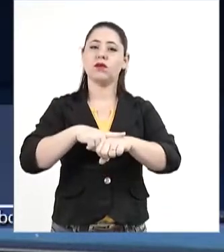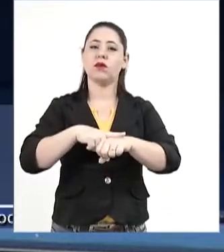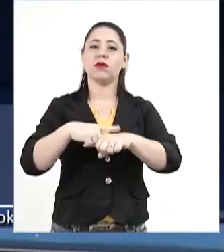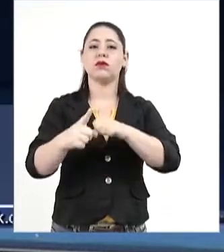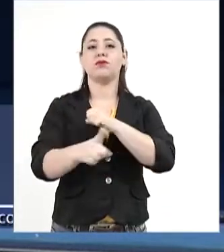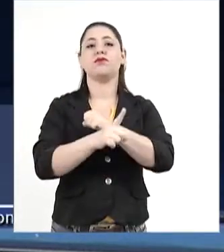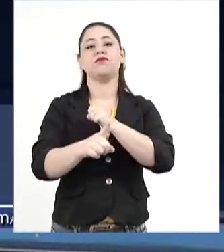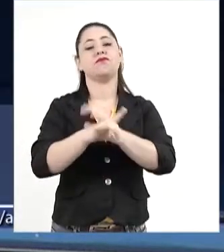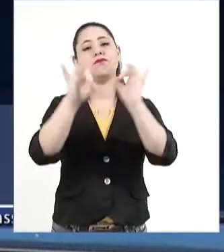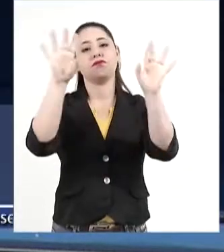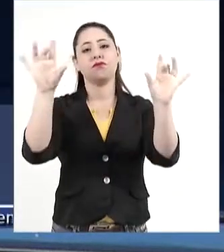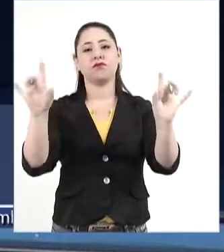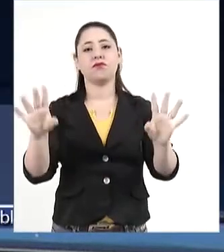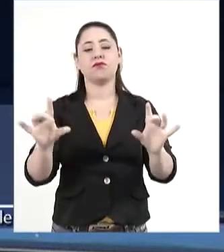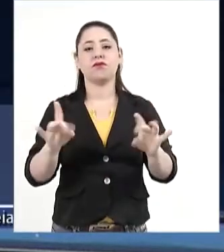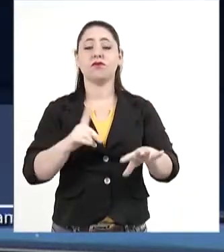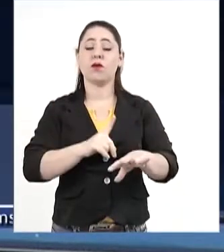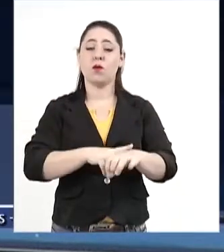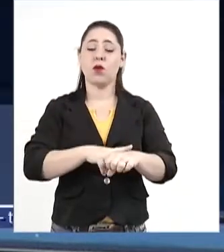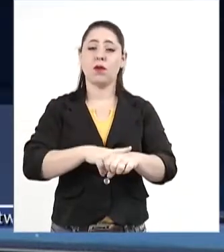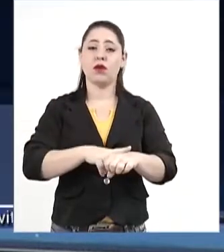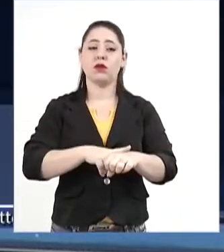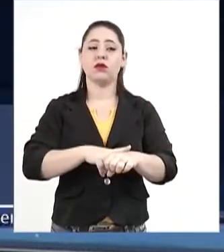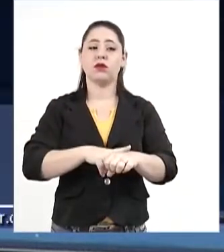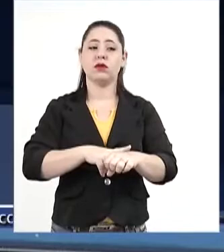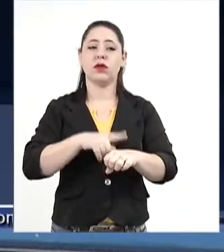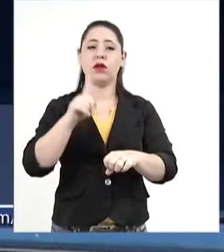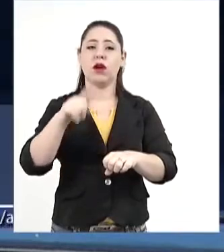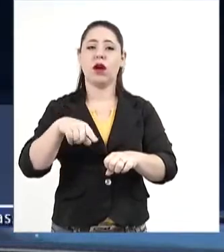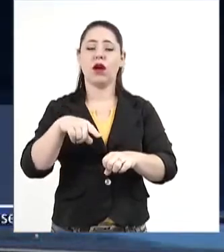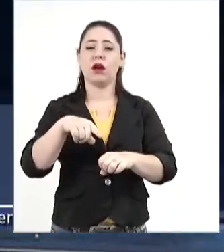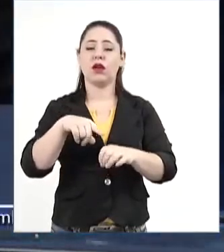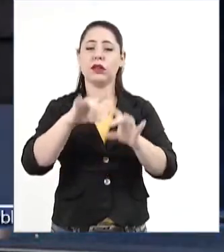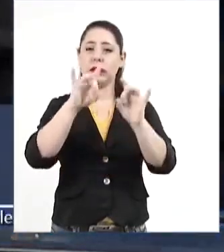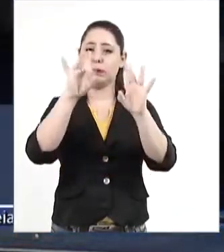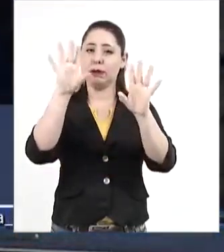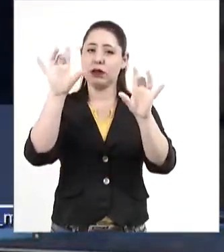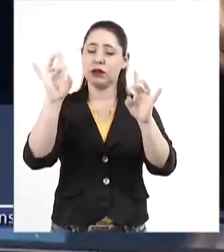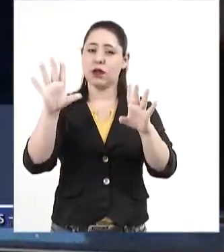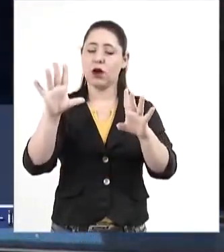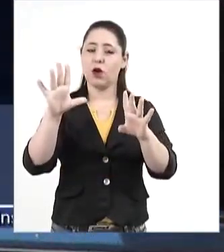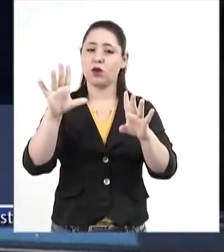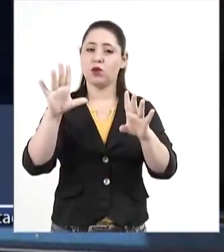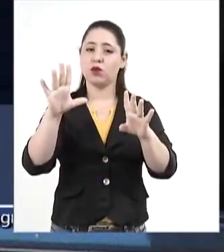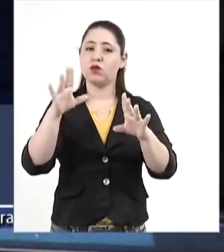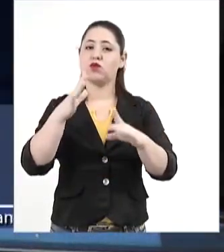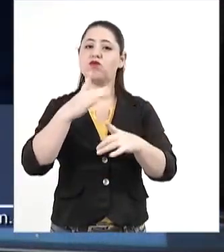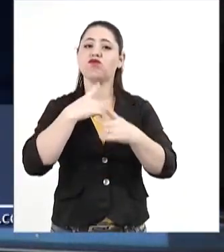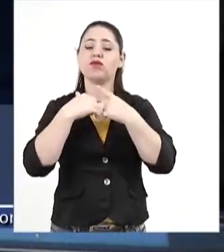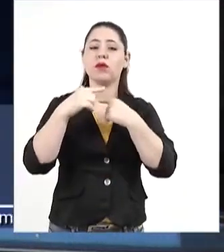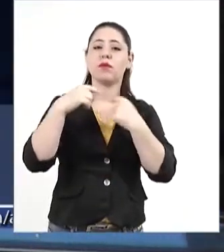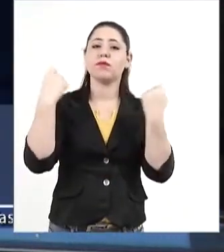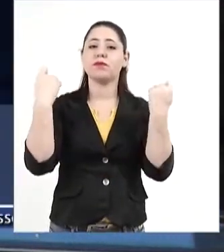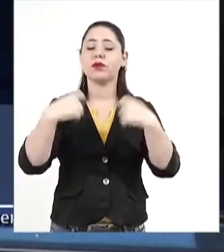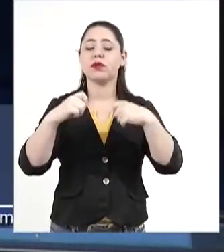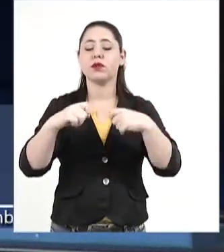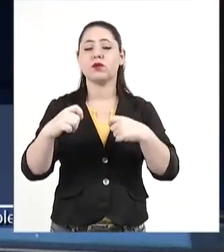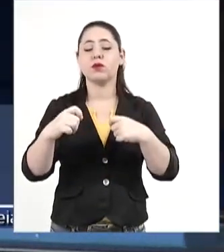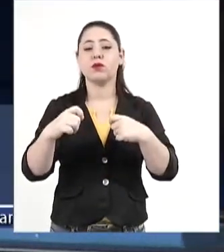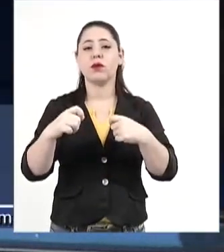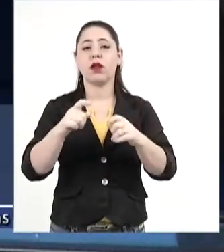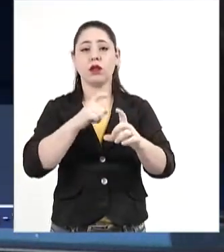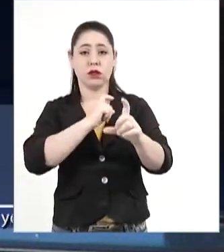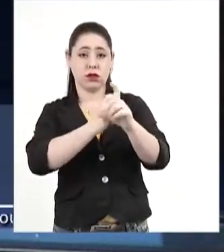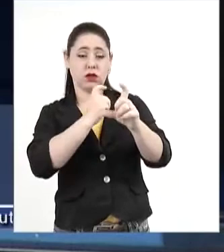necessidades temporárias de excepcional interesse público, nos termos do inciso 9º